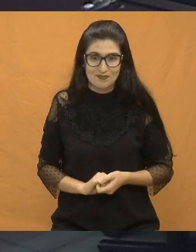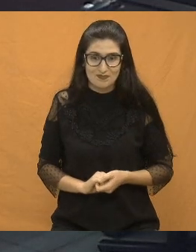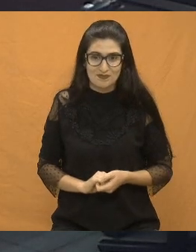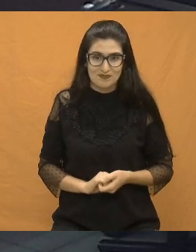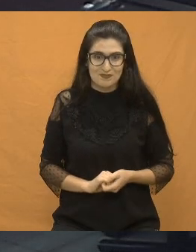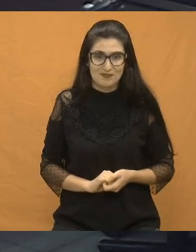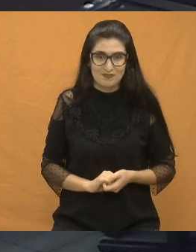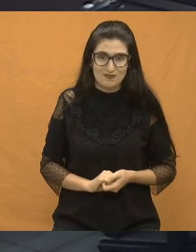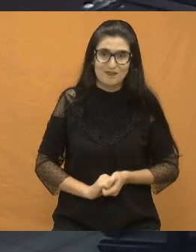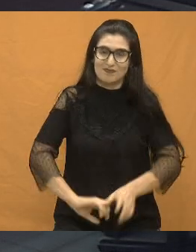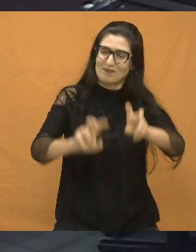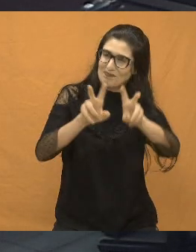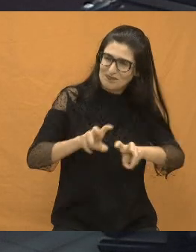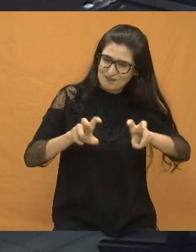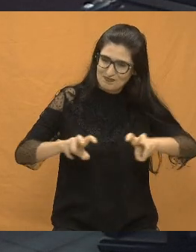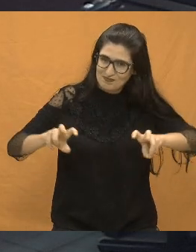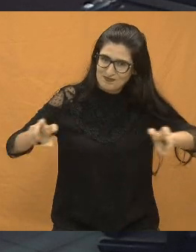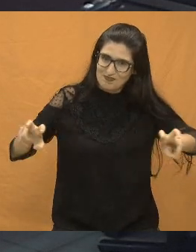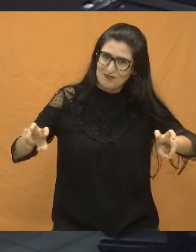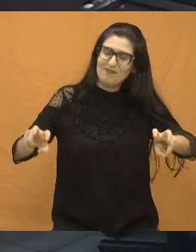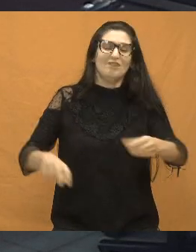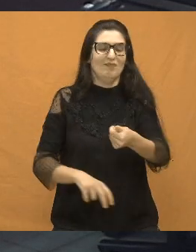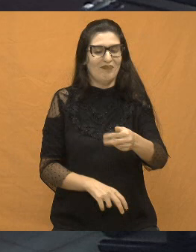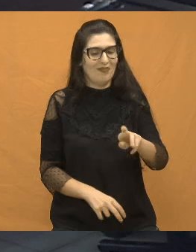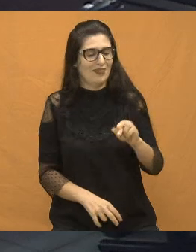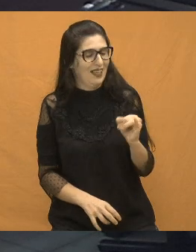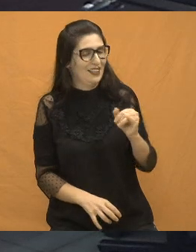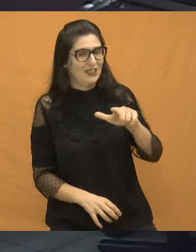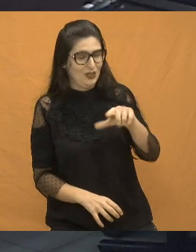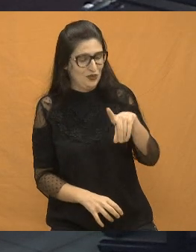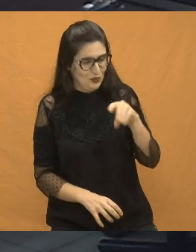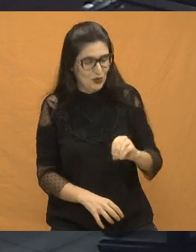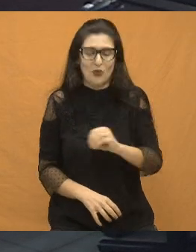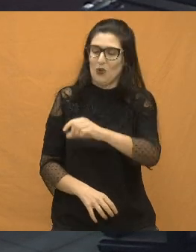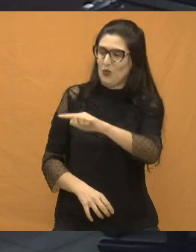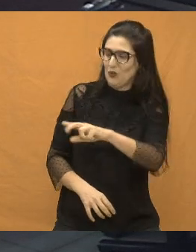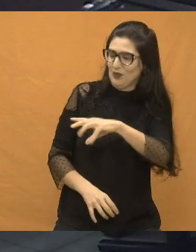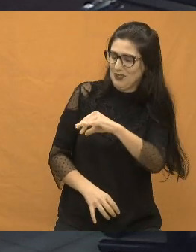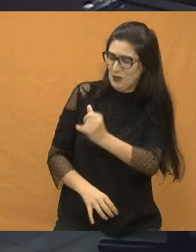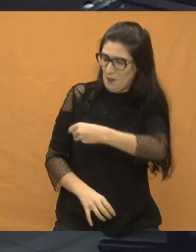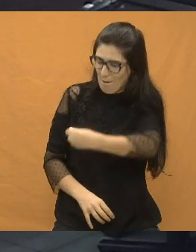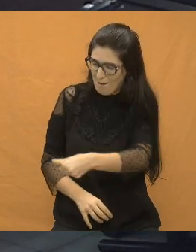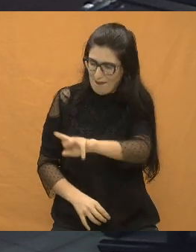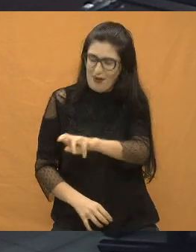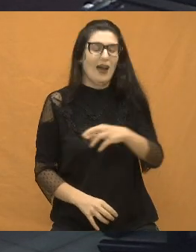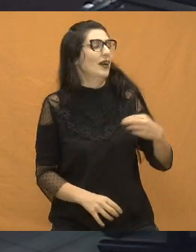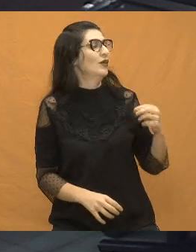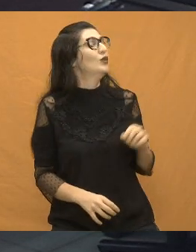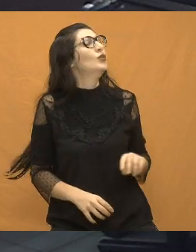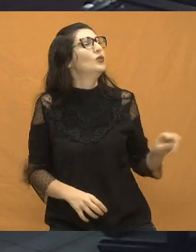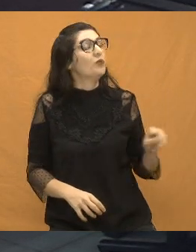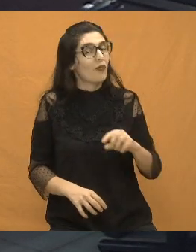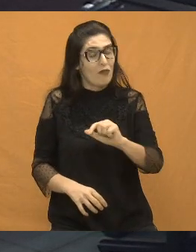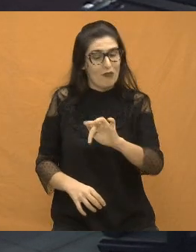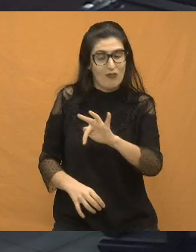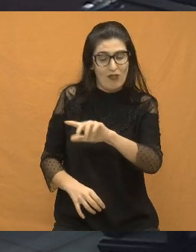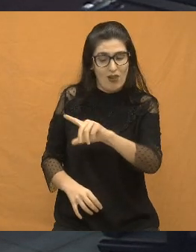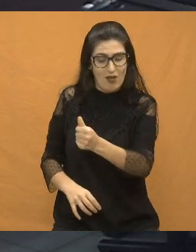Gostaria de cumprimentar a mesa, o senhor Arildo, a Lucimar, cumprimentar os vereadores presentes, o Flávio e o